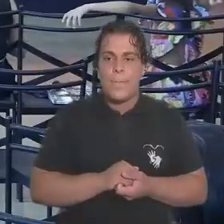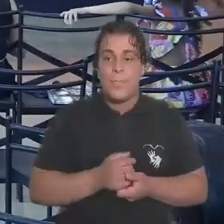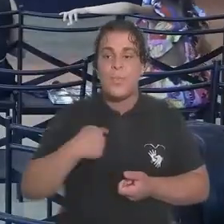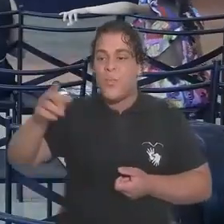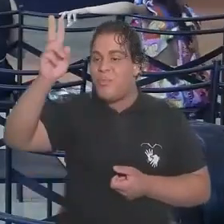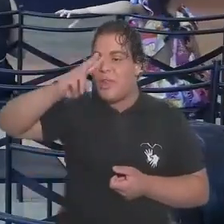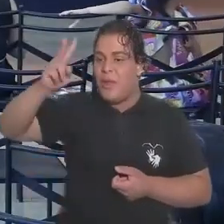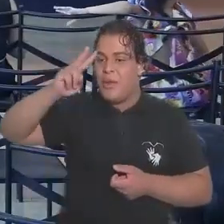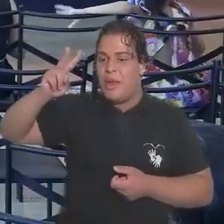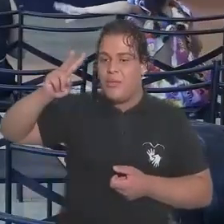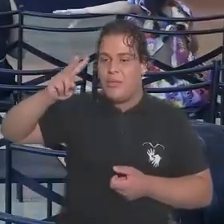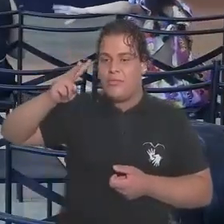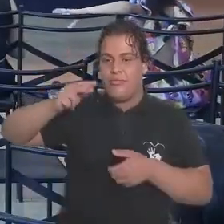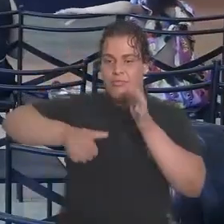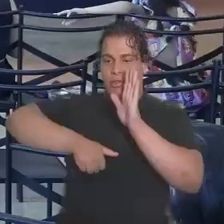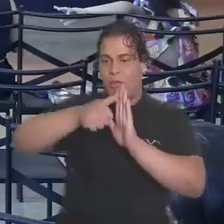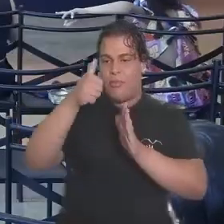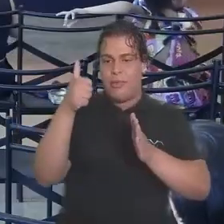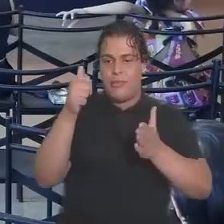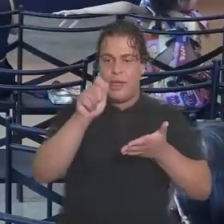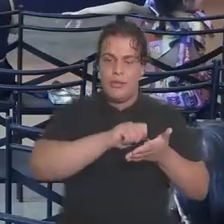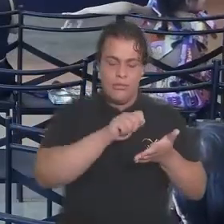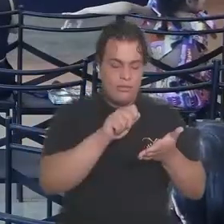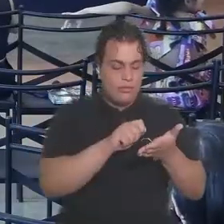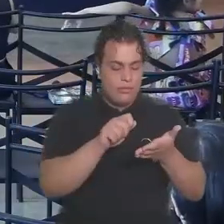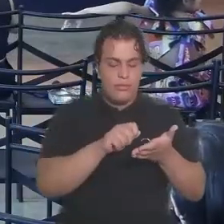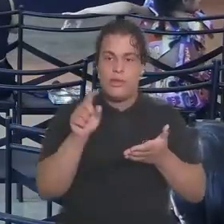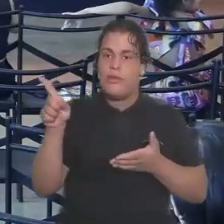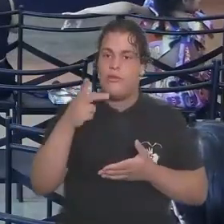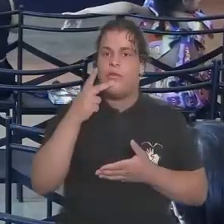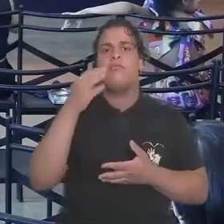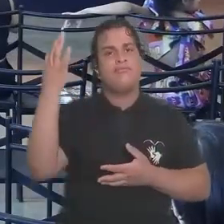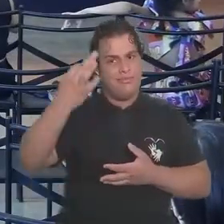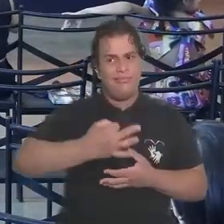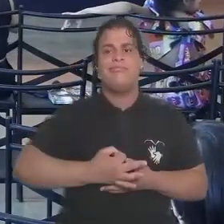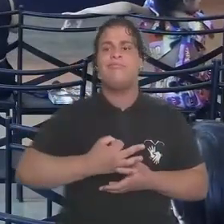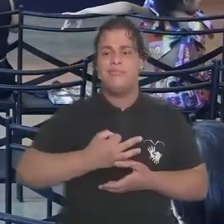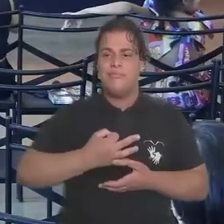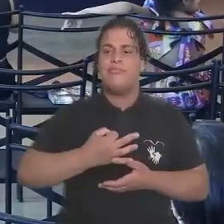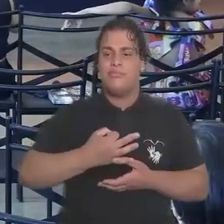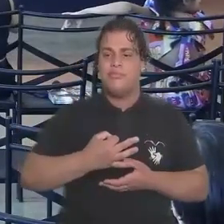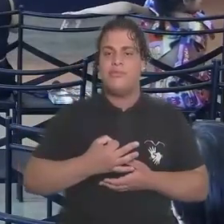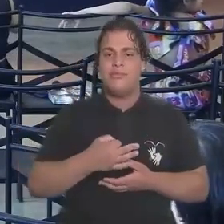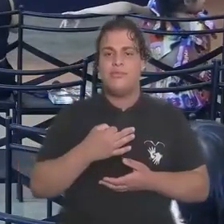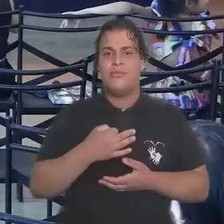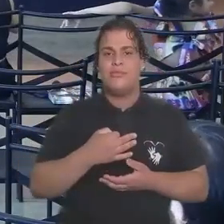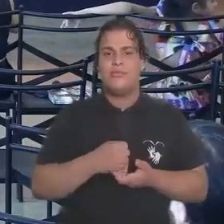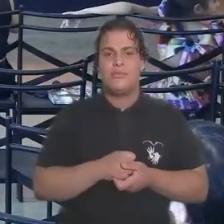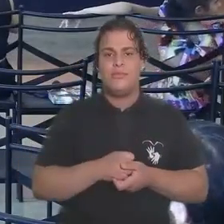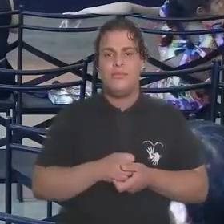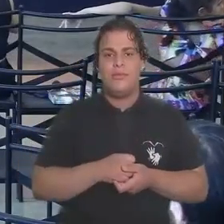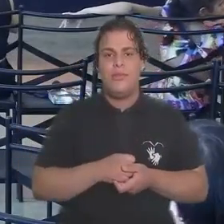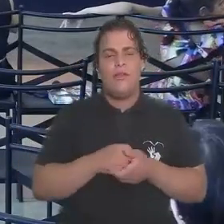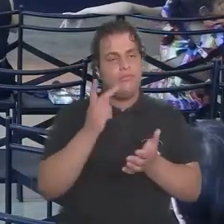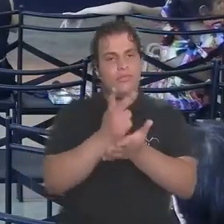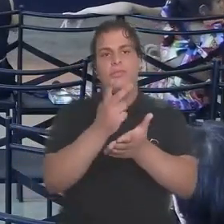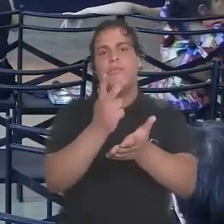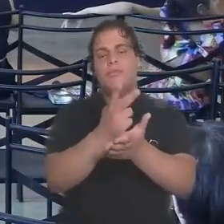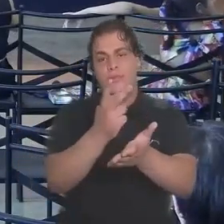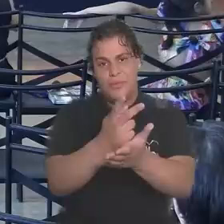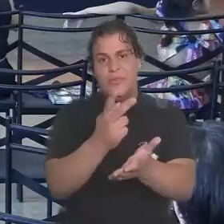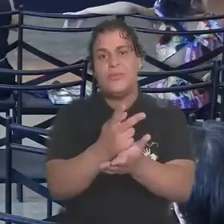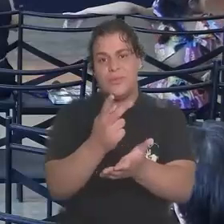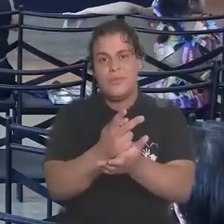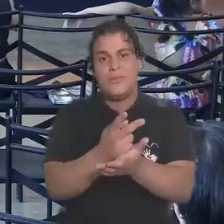eu lembro que nos primeiros rascunhos que eu já mandei, o Rafael já falou assim, cara, é isso, é esse o caminho, tá tudo certo, pode seguir. E